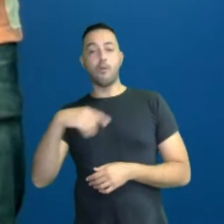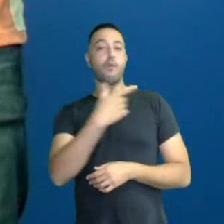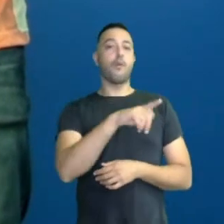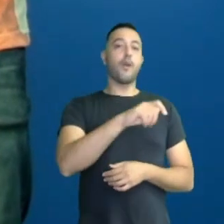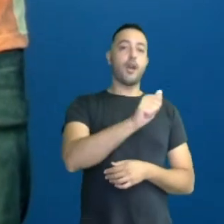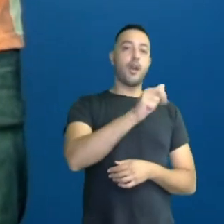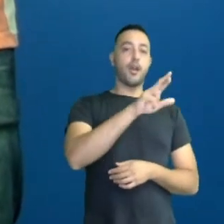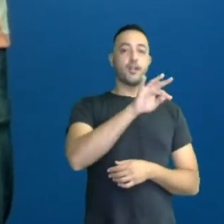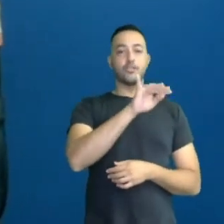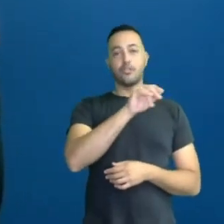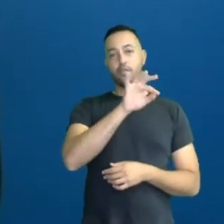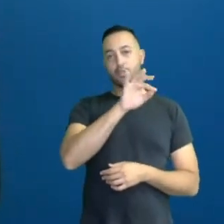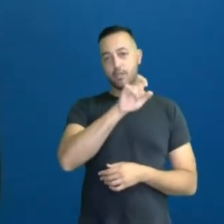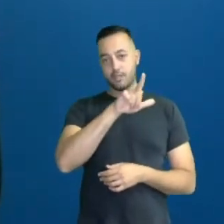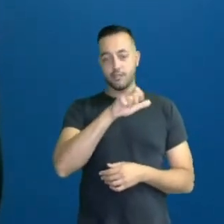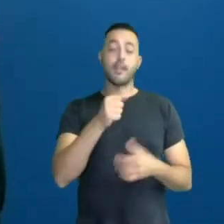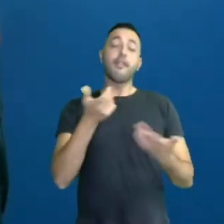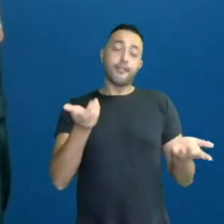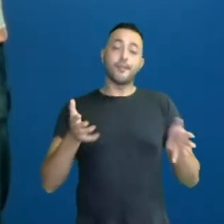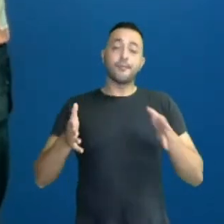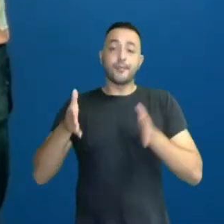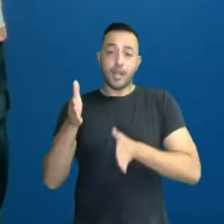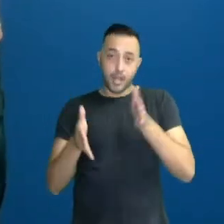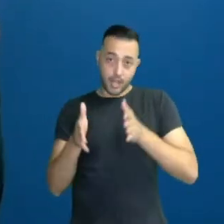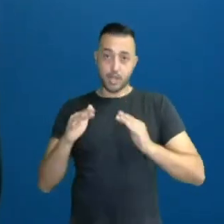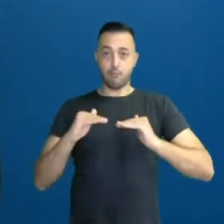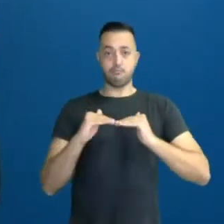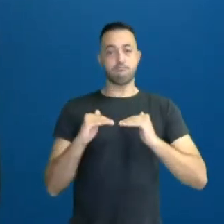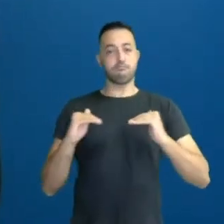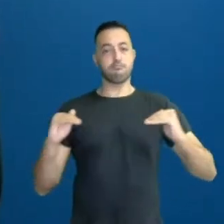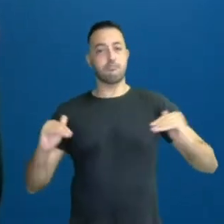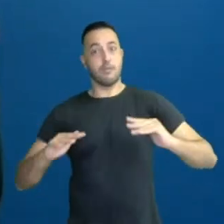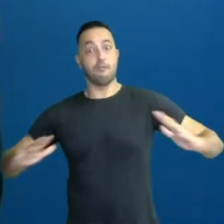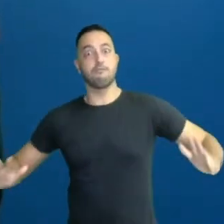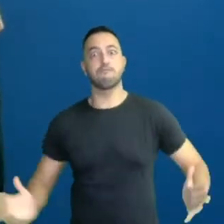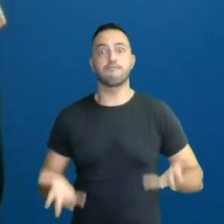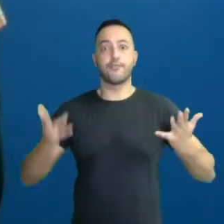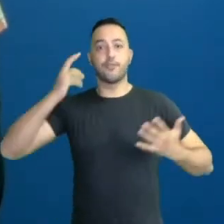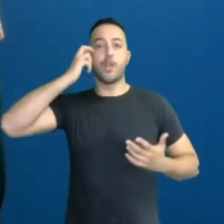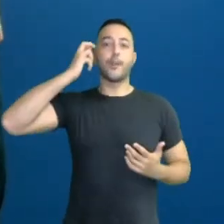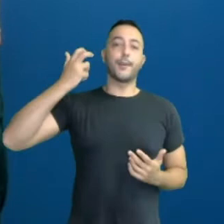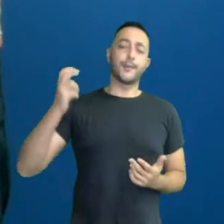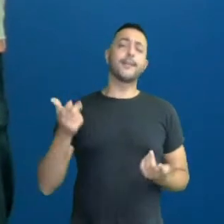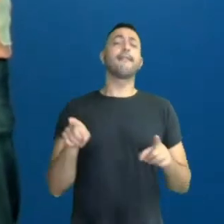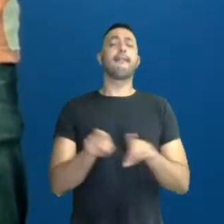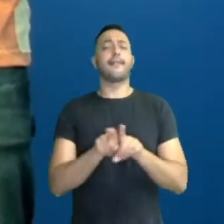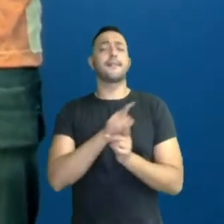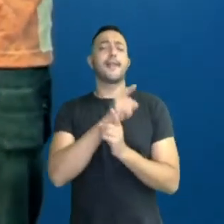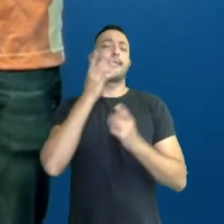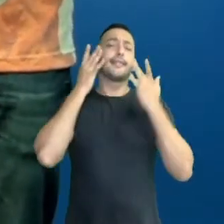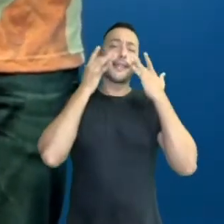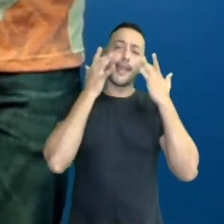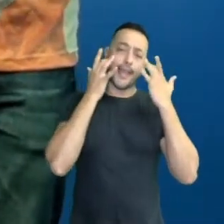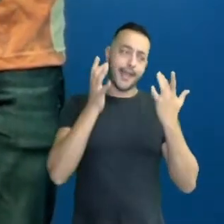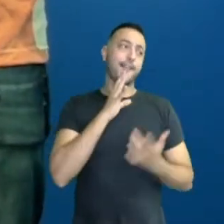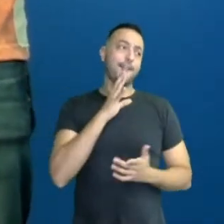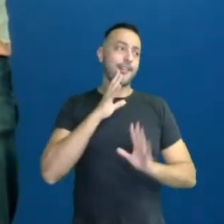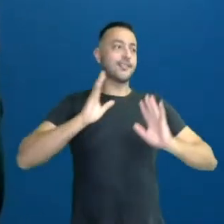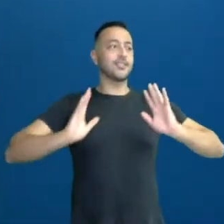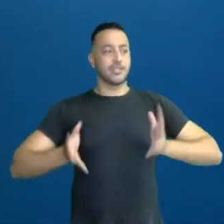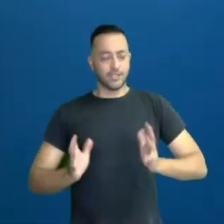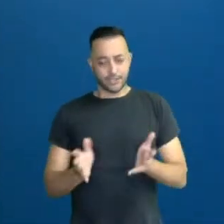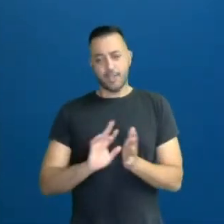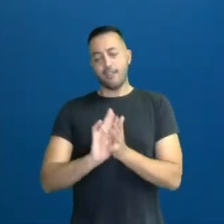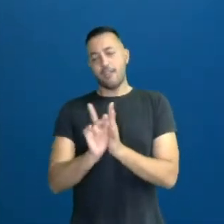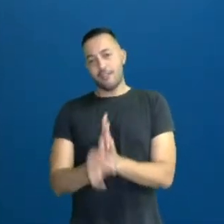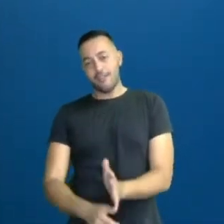esse período clássico que a Grécia vai ter esse apogeu em sua cultura. Até o teatro, como a gente conhece atualmente, as formas